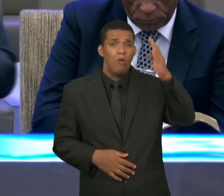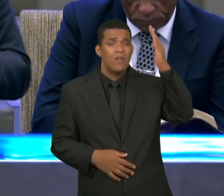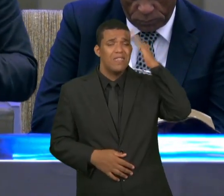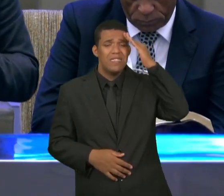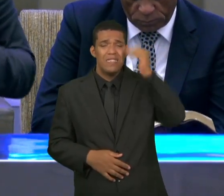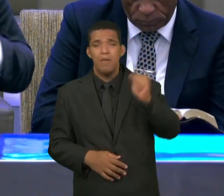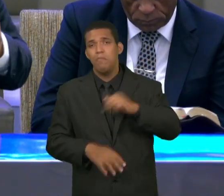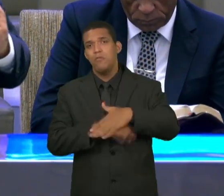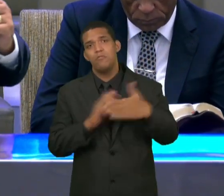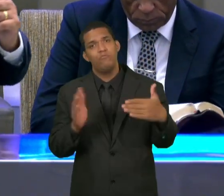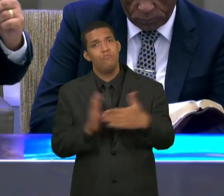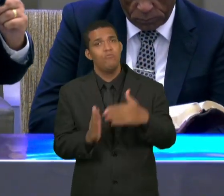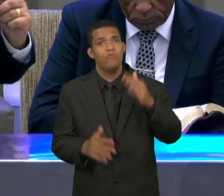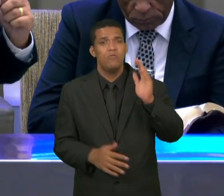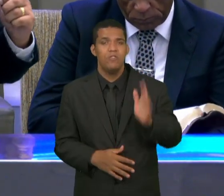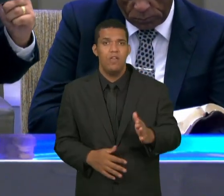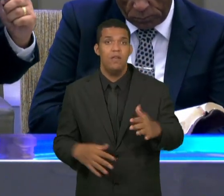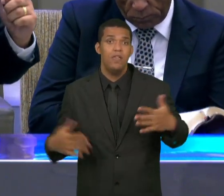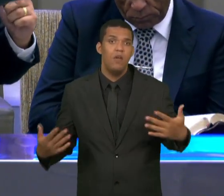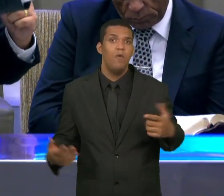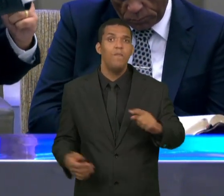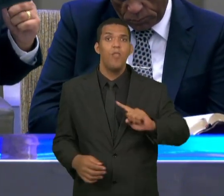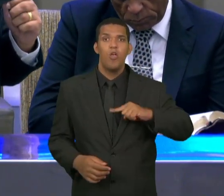que começou a tua